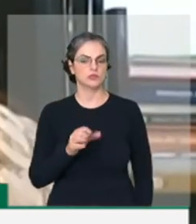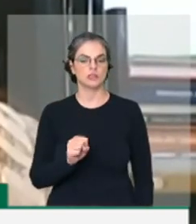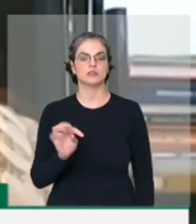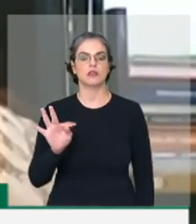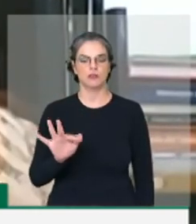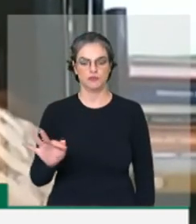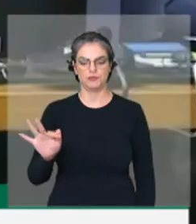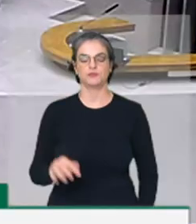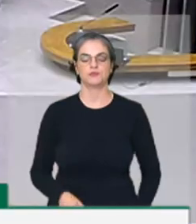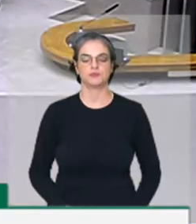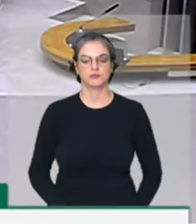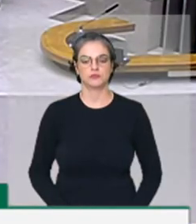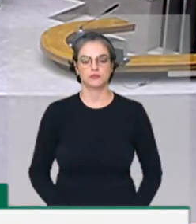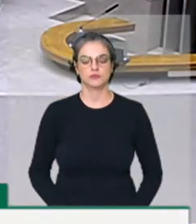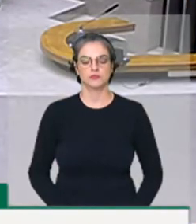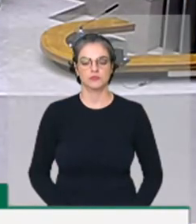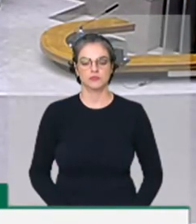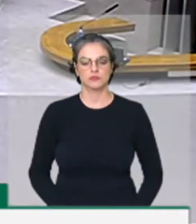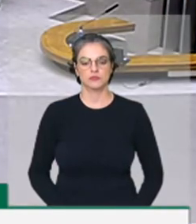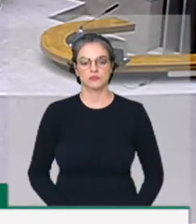Muito obrigado, deputada Alice.